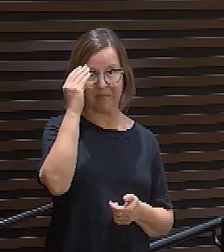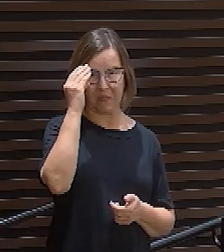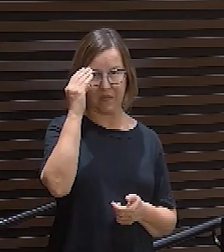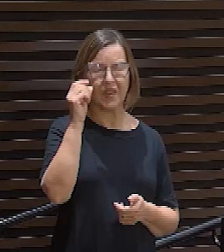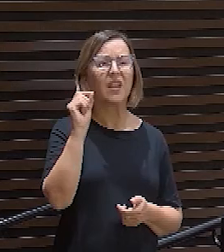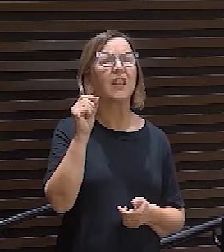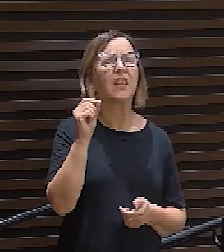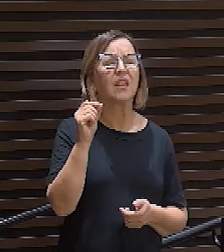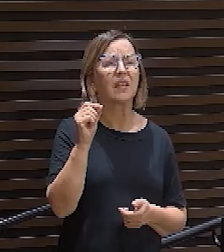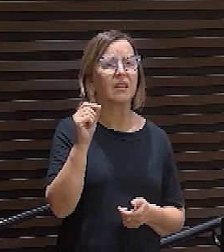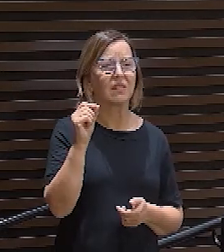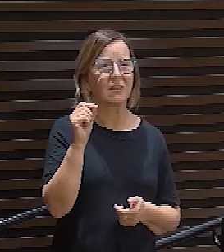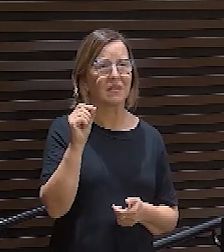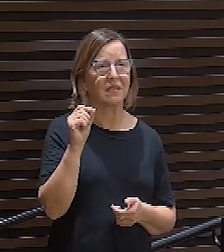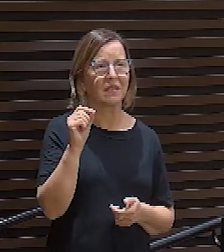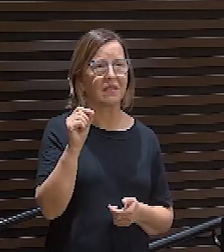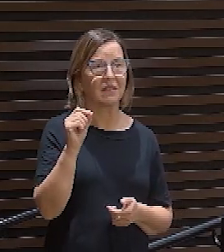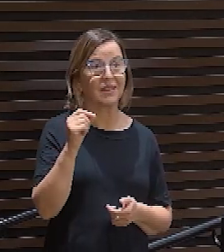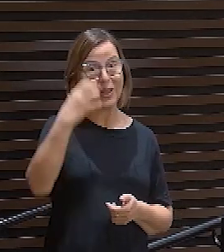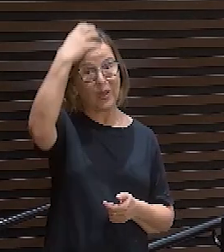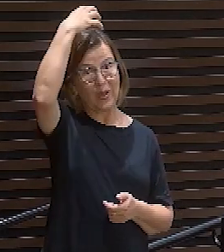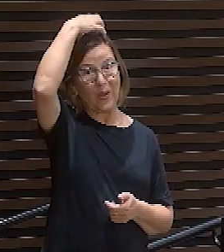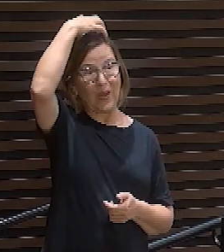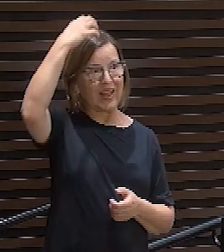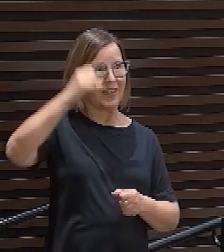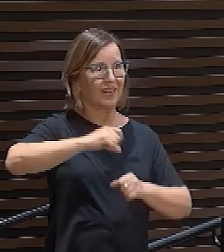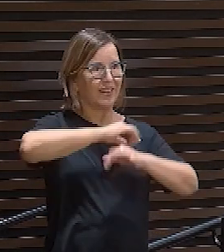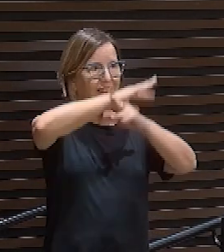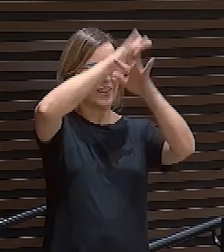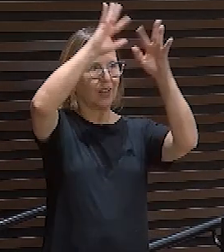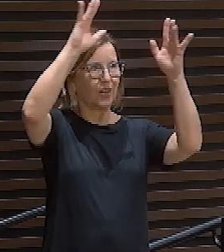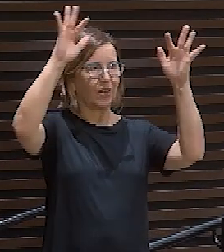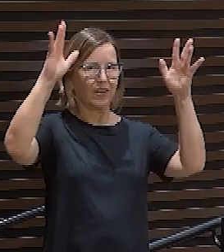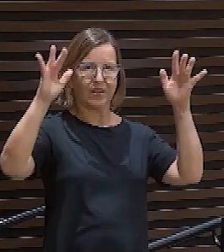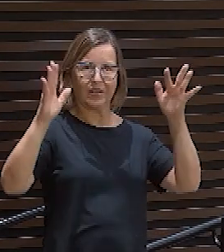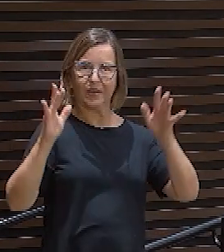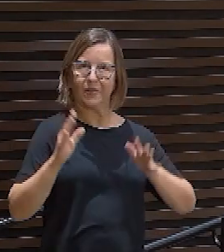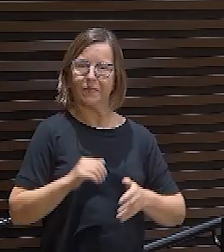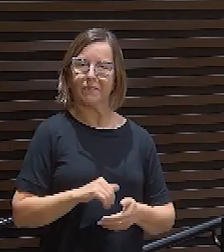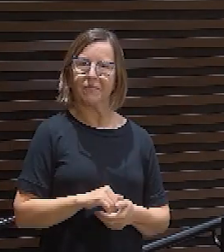Quem é o Rei da Glória?